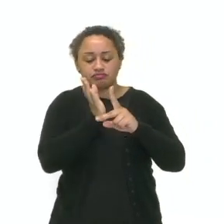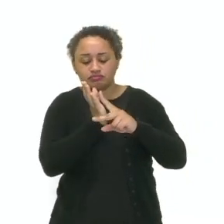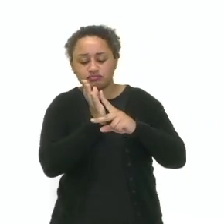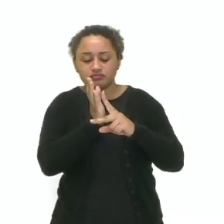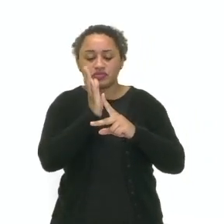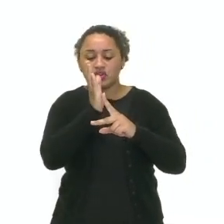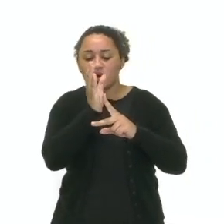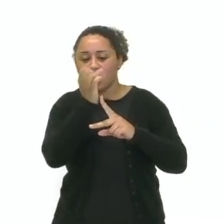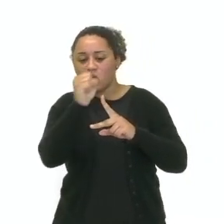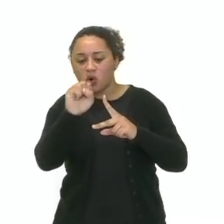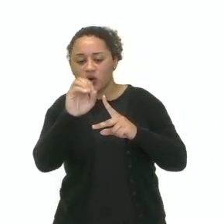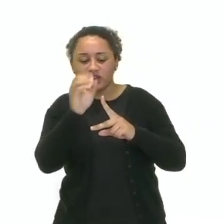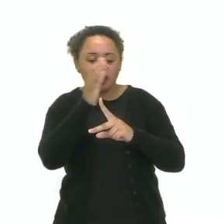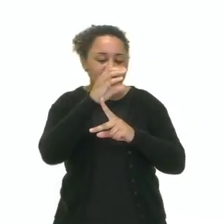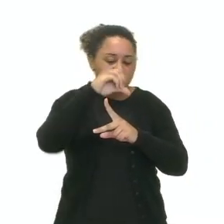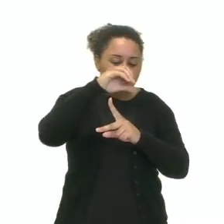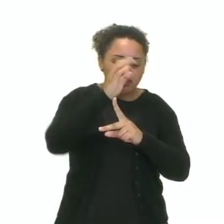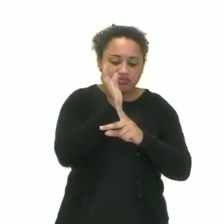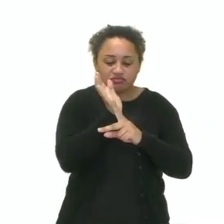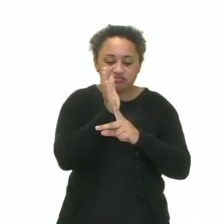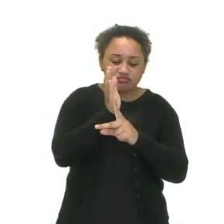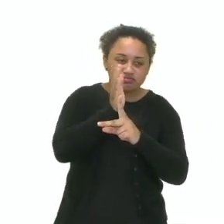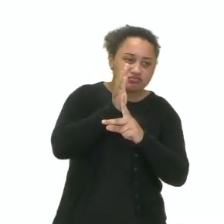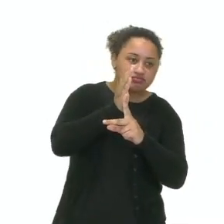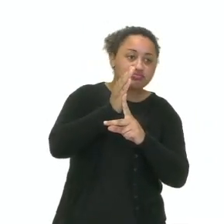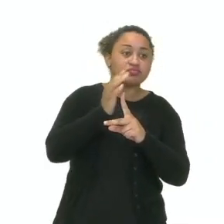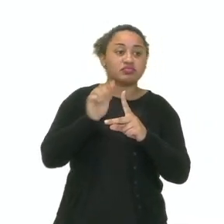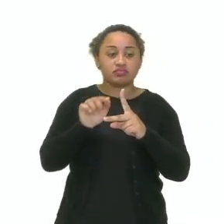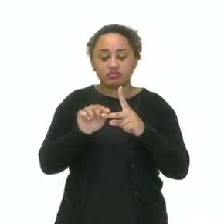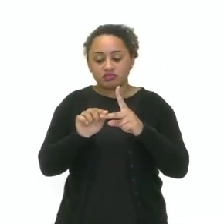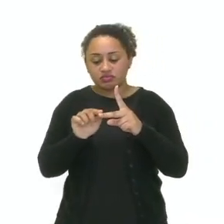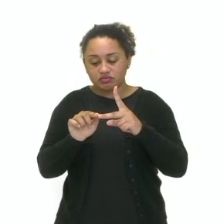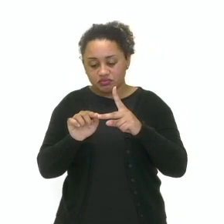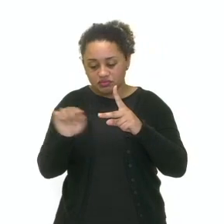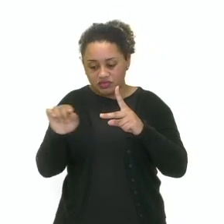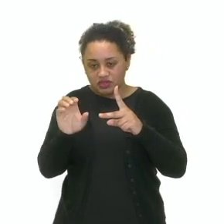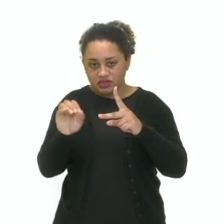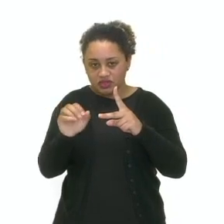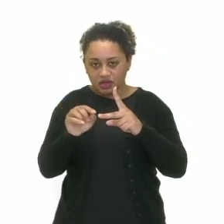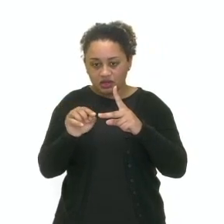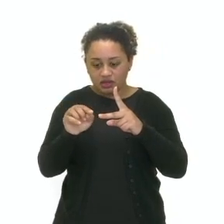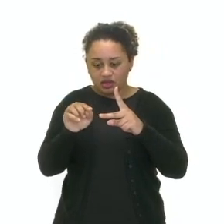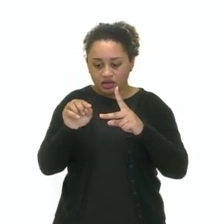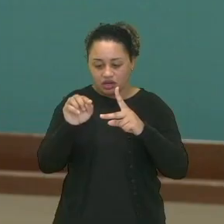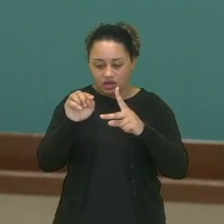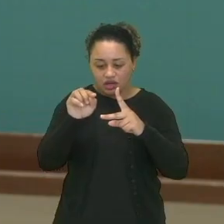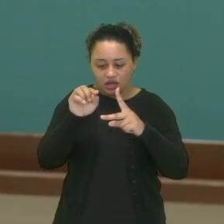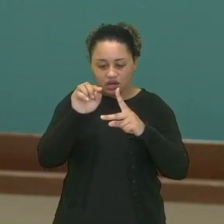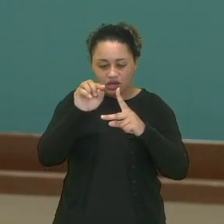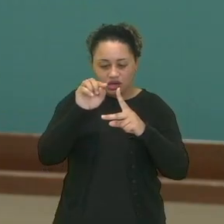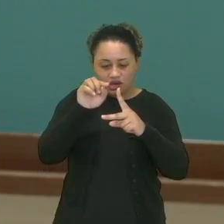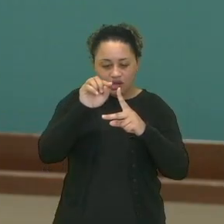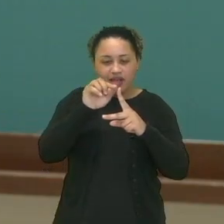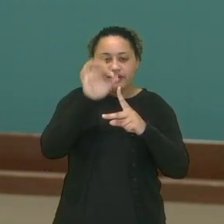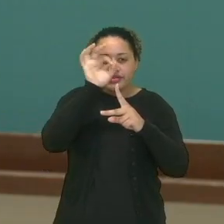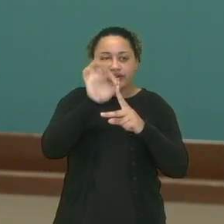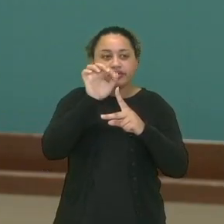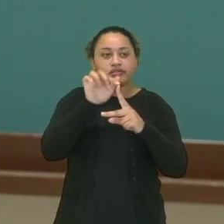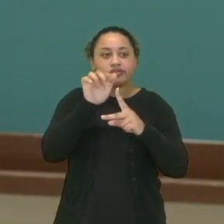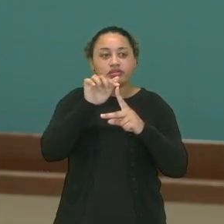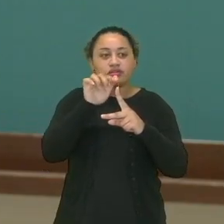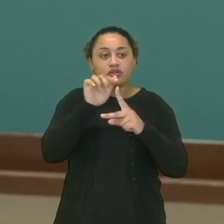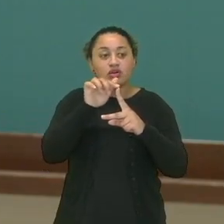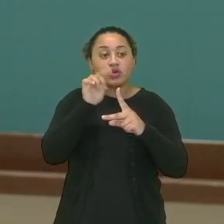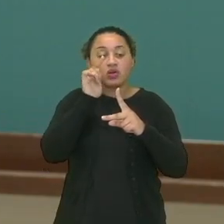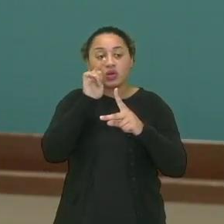né? Seguindo a ordem aqui, ó, que esse ângulo tá aqui, a gente posicionou bem no vértice o transferidor. Aqui,